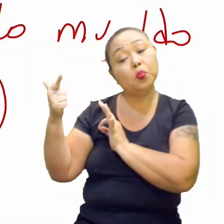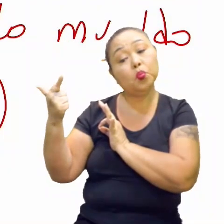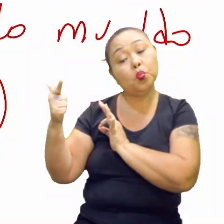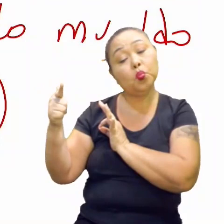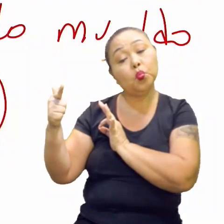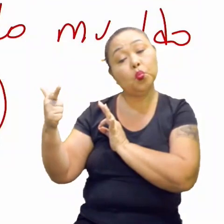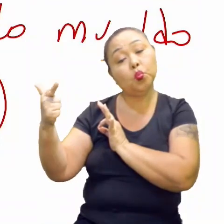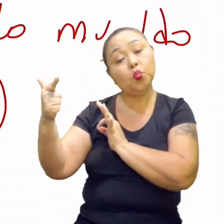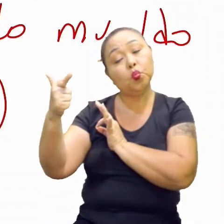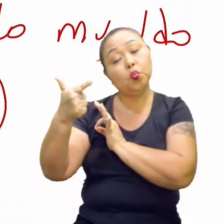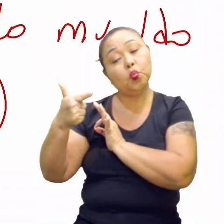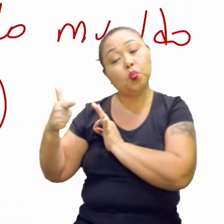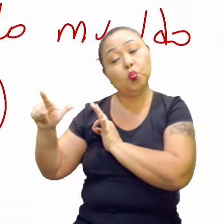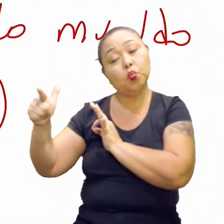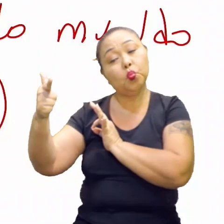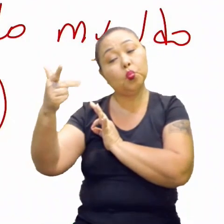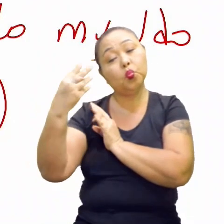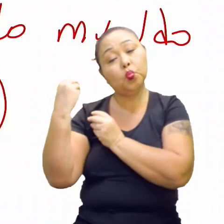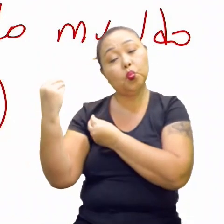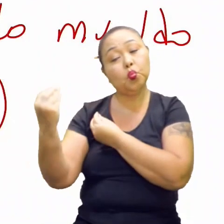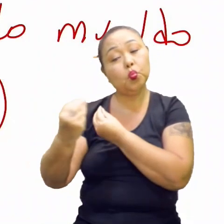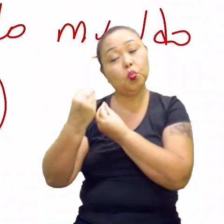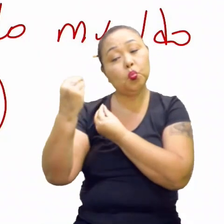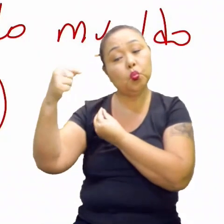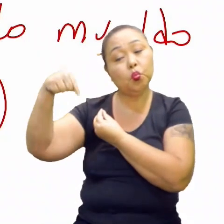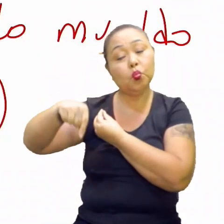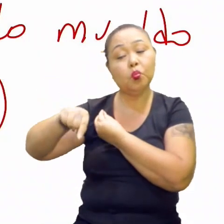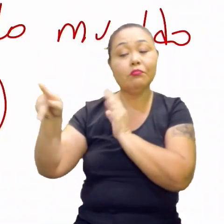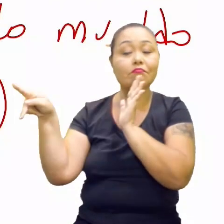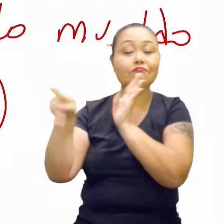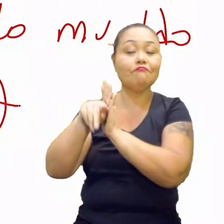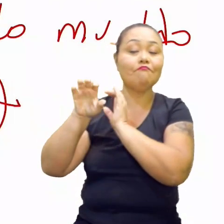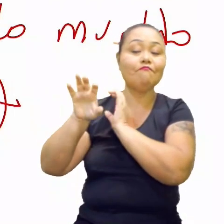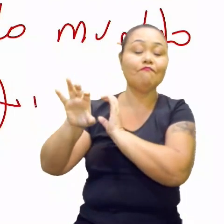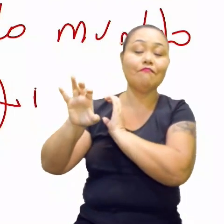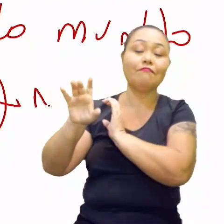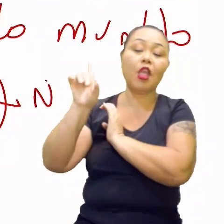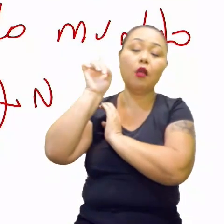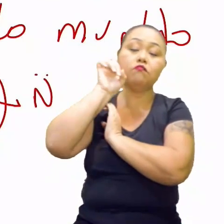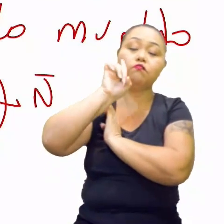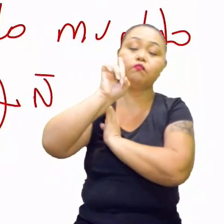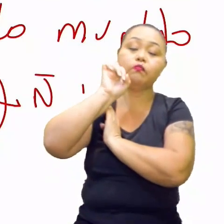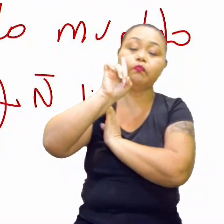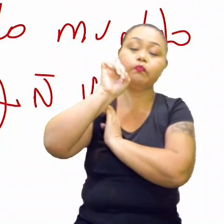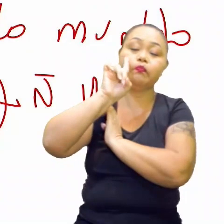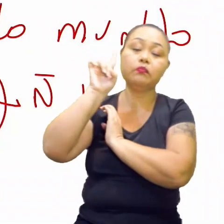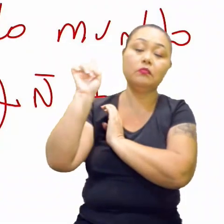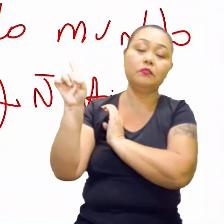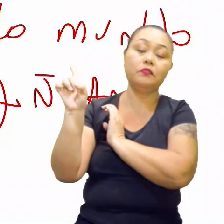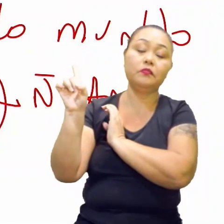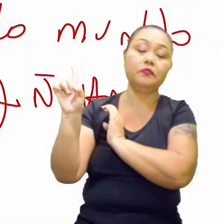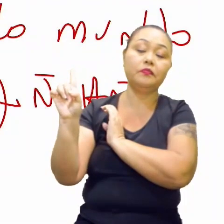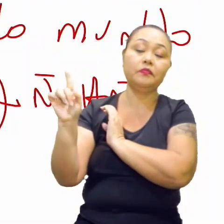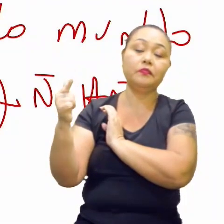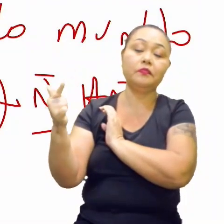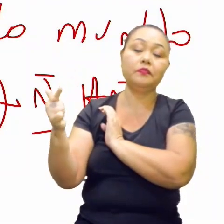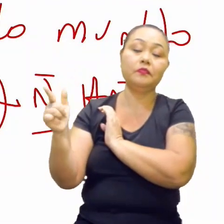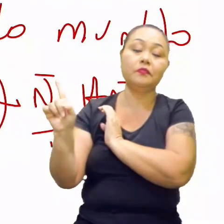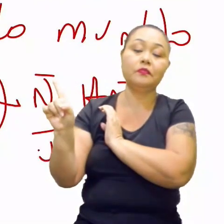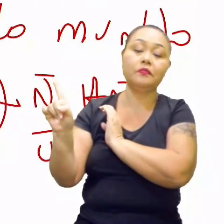Não há jeito como o jeito americano. Aqui, não